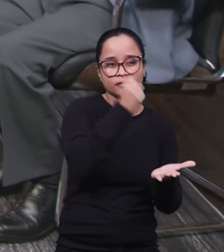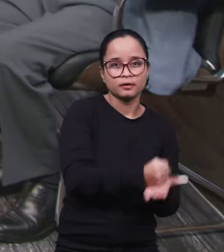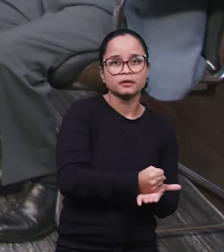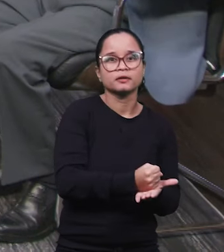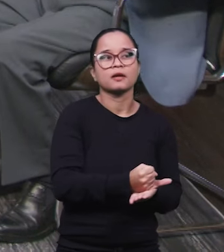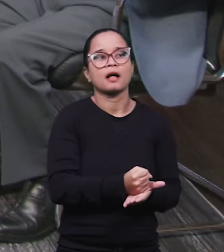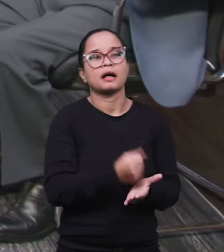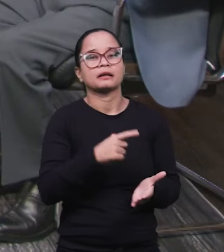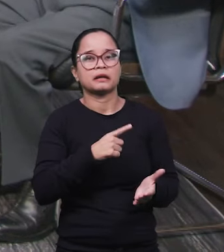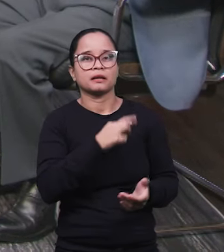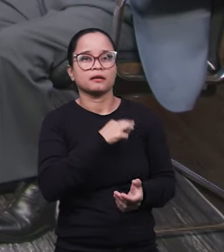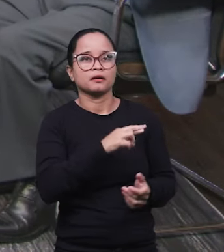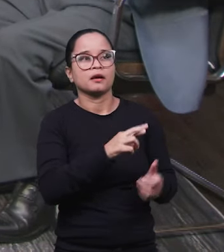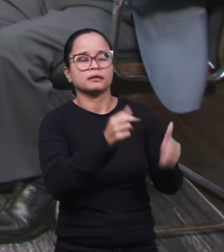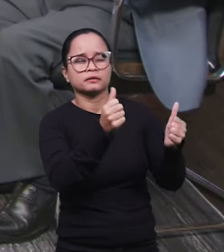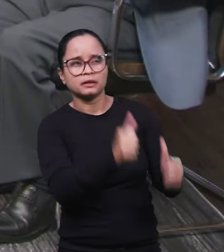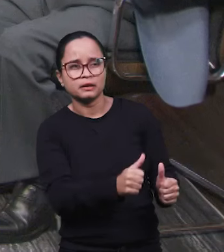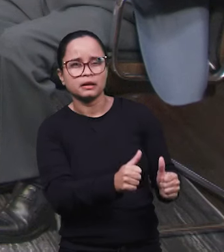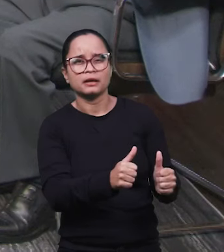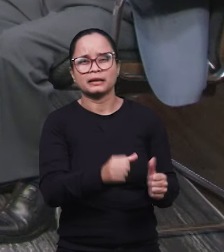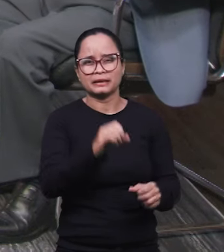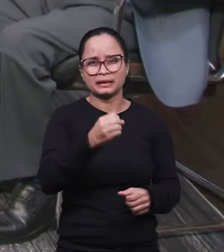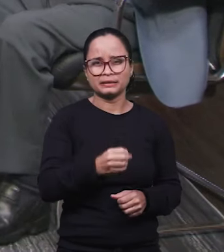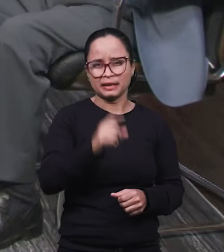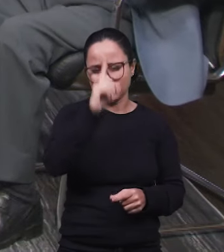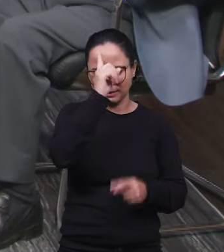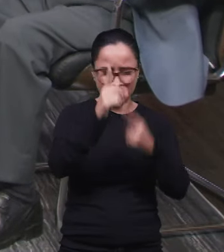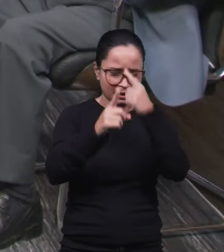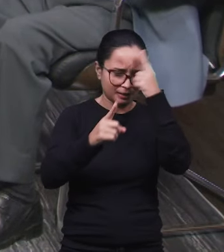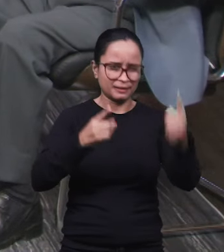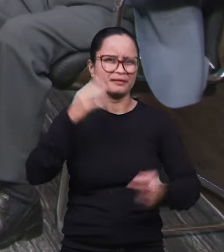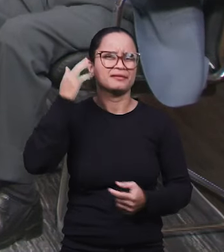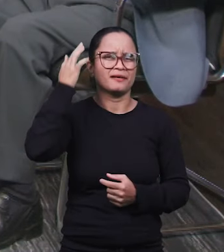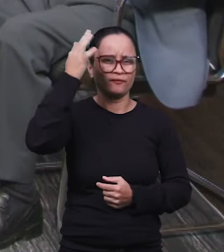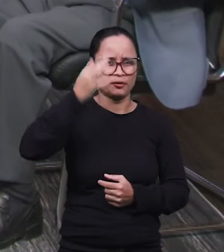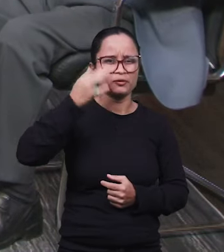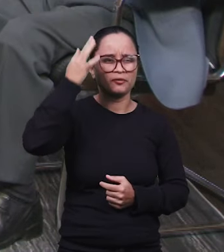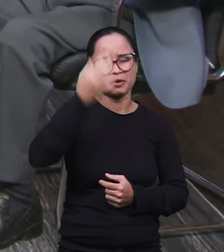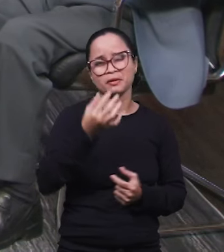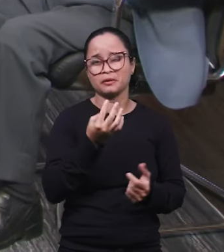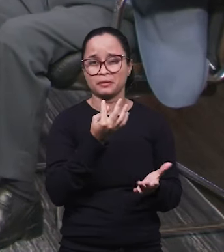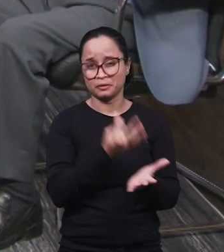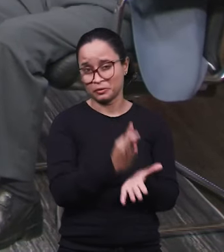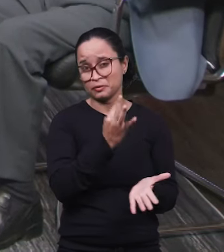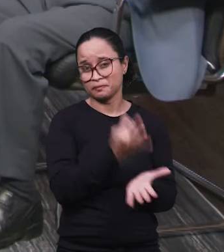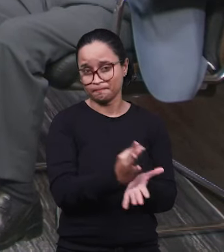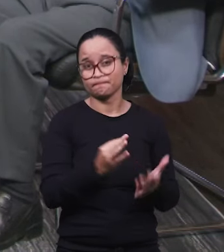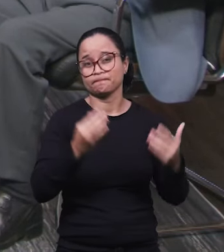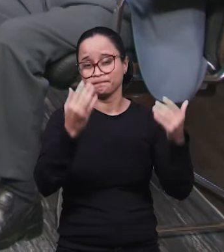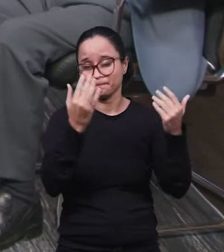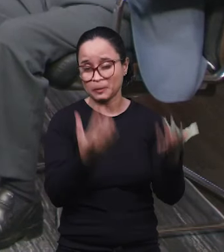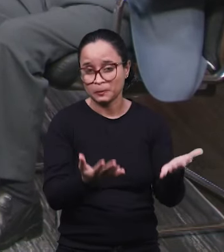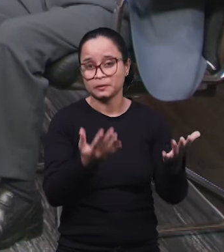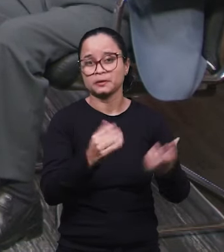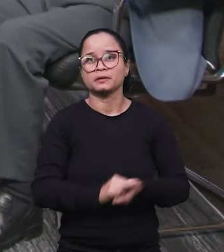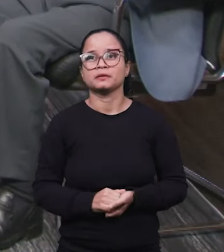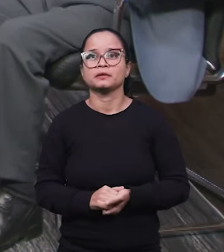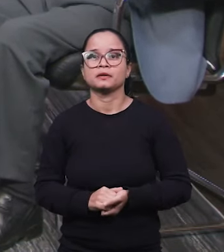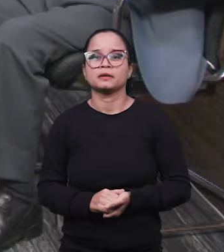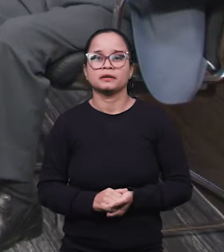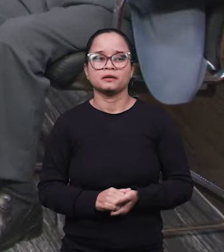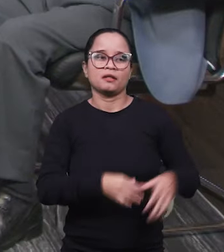paganismo, as ideias filosóficas, teológicas, então, aquilo